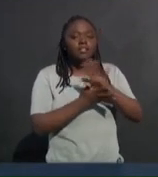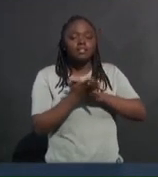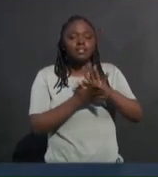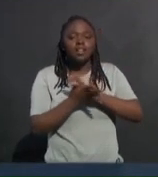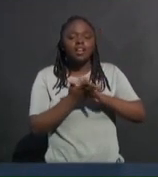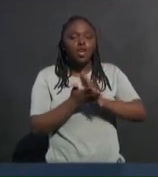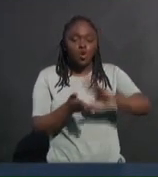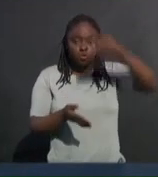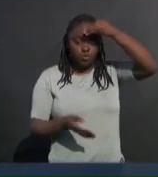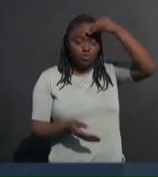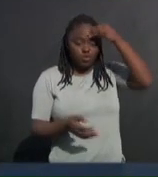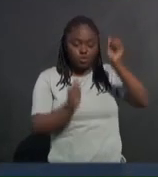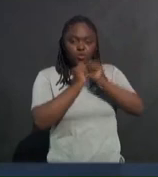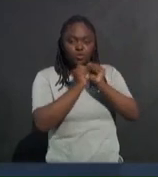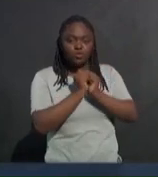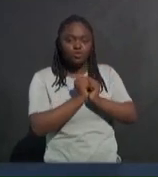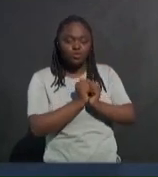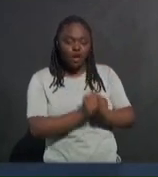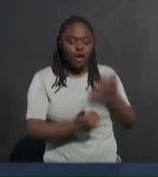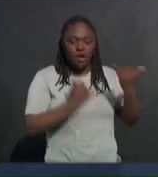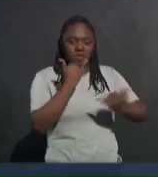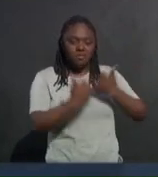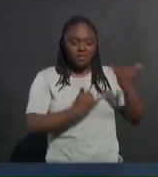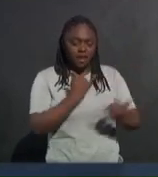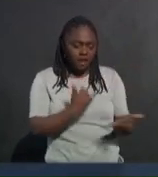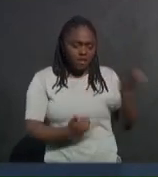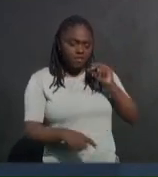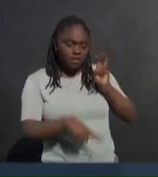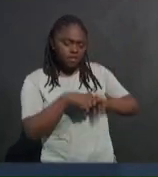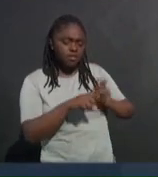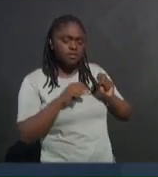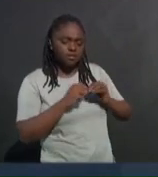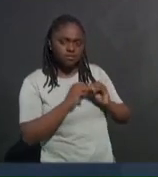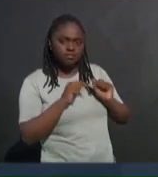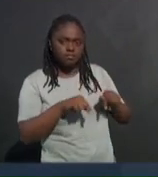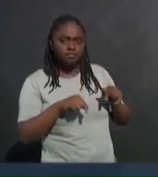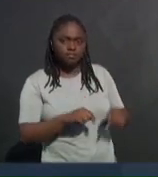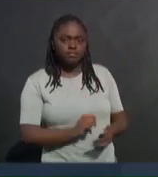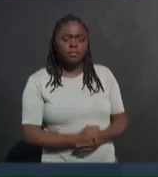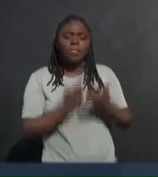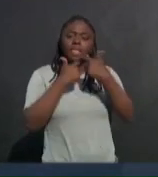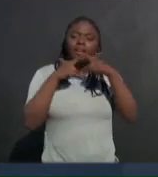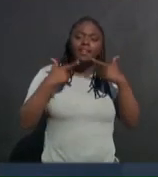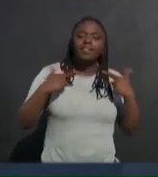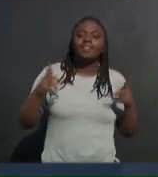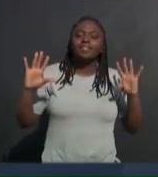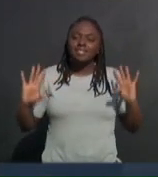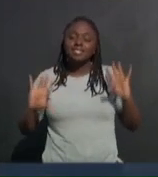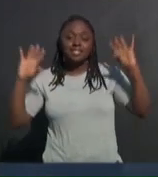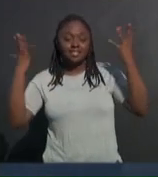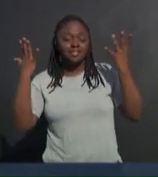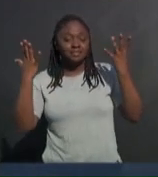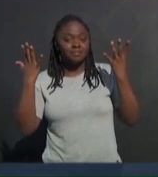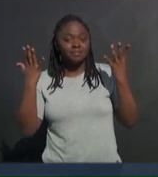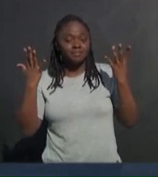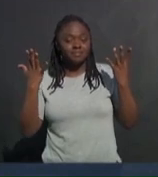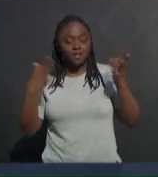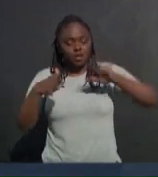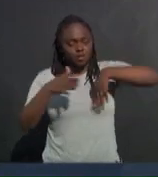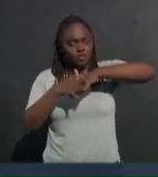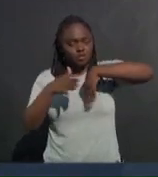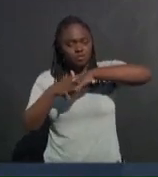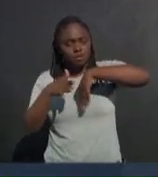meu sobrinho. Senta aqui. Joga dominó. Ri. Celebrar. E assistir uma partida de